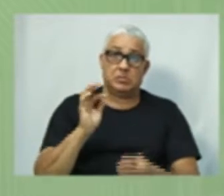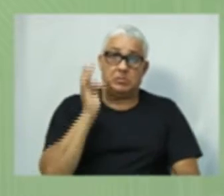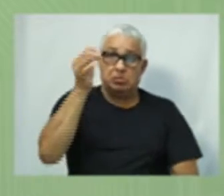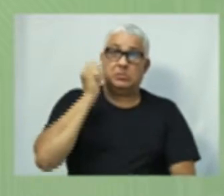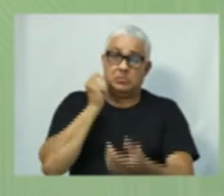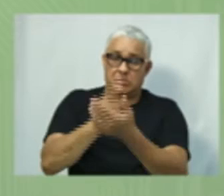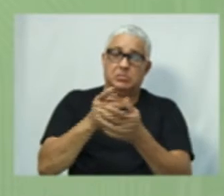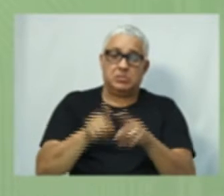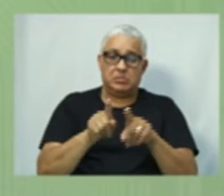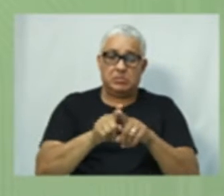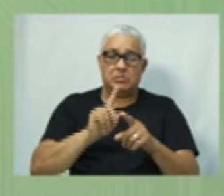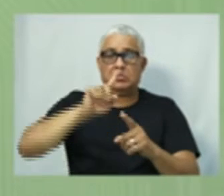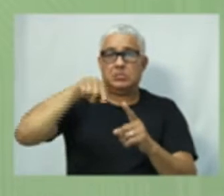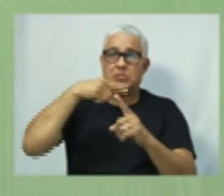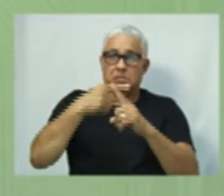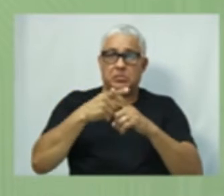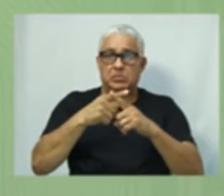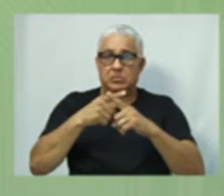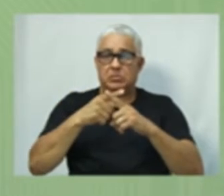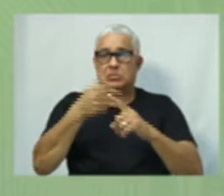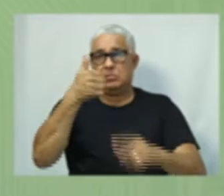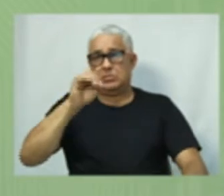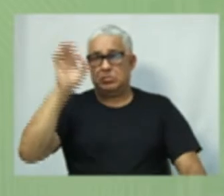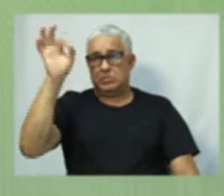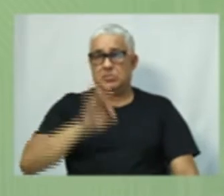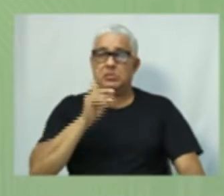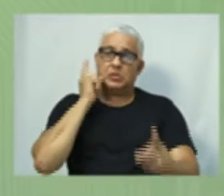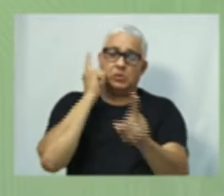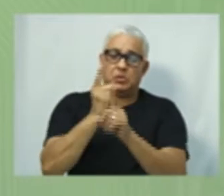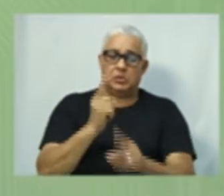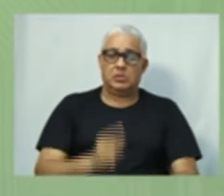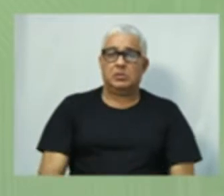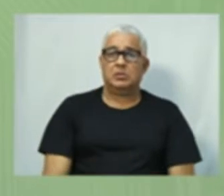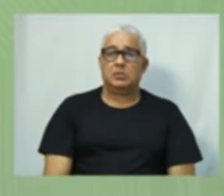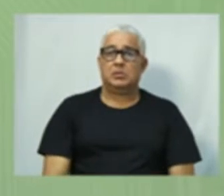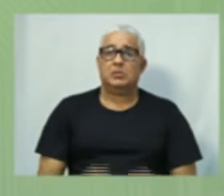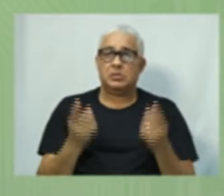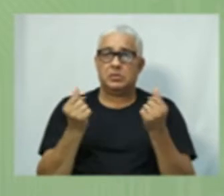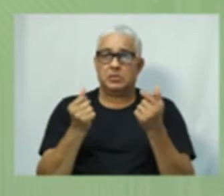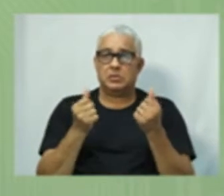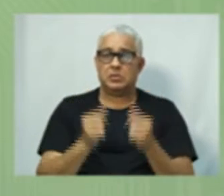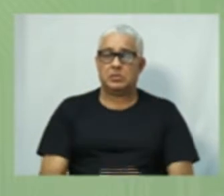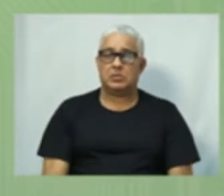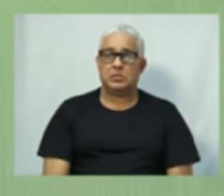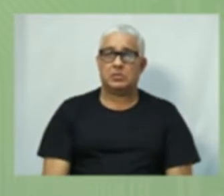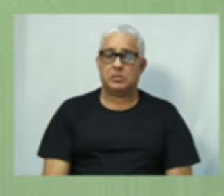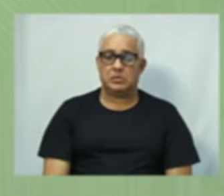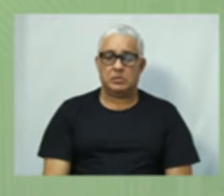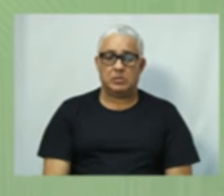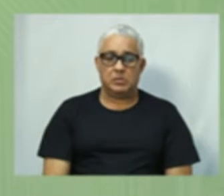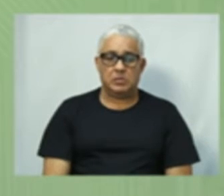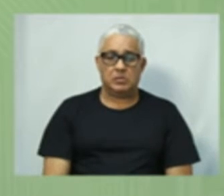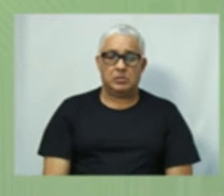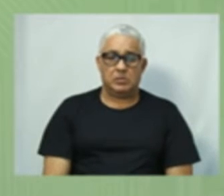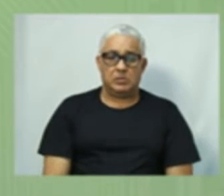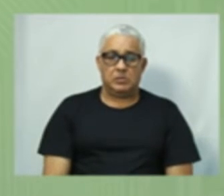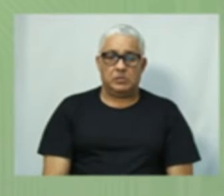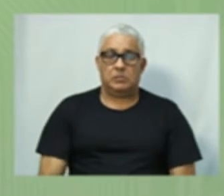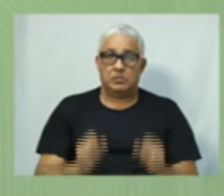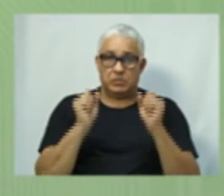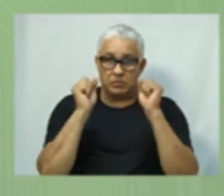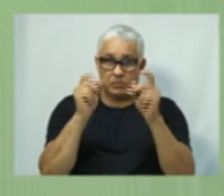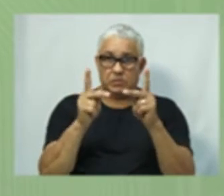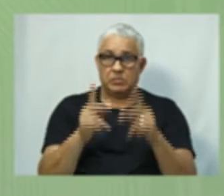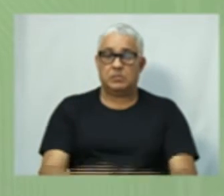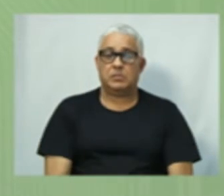em cima do valor do produto que você vai achar o valor final a ser pago. Ok?